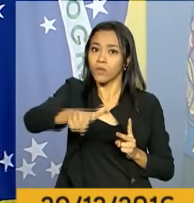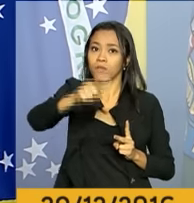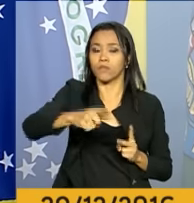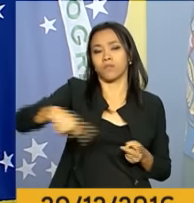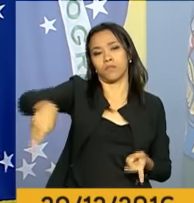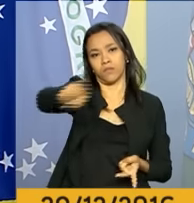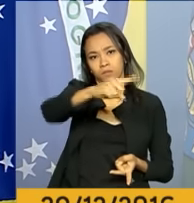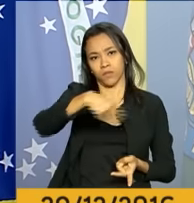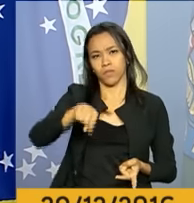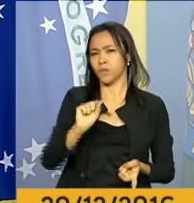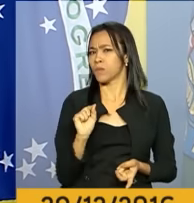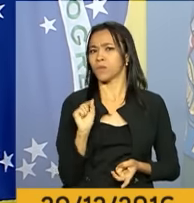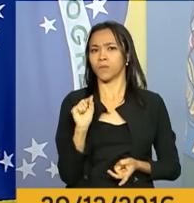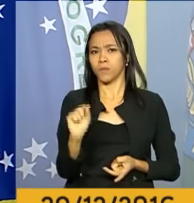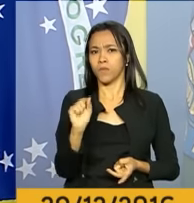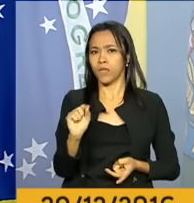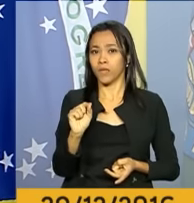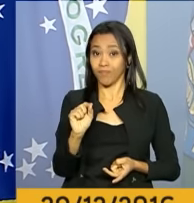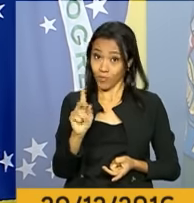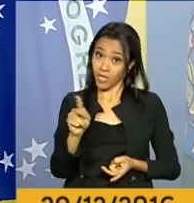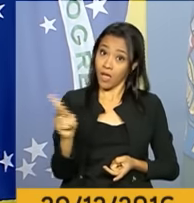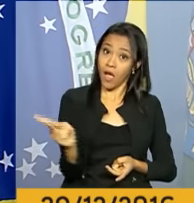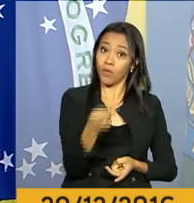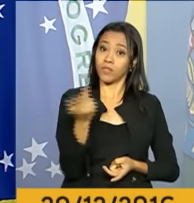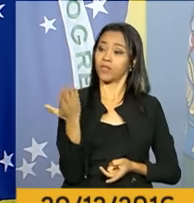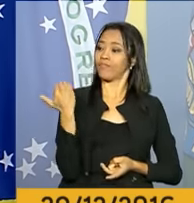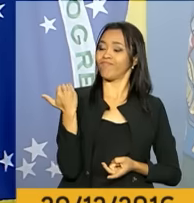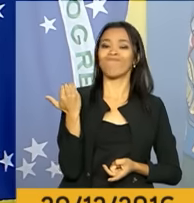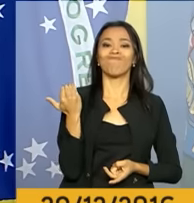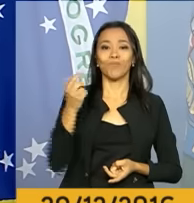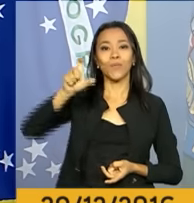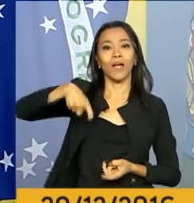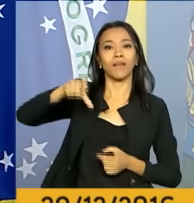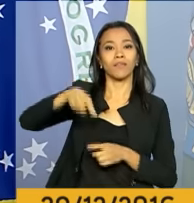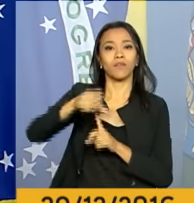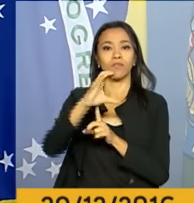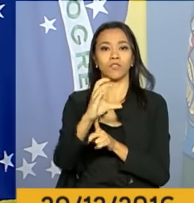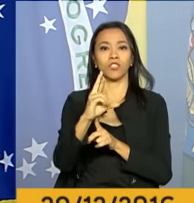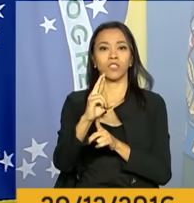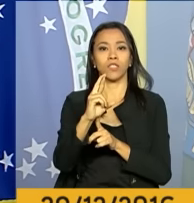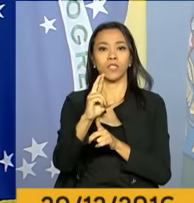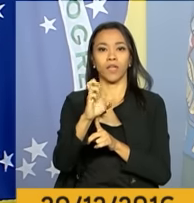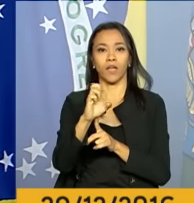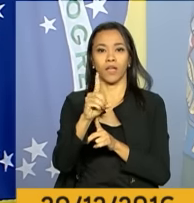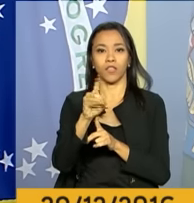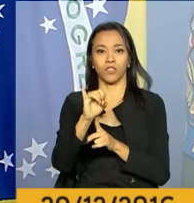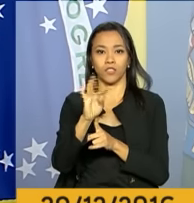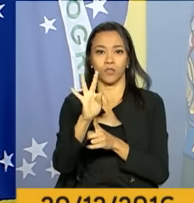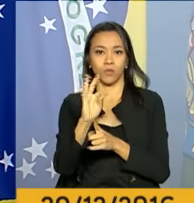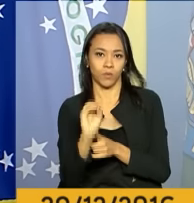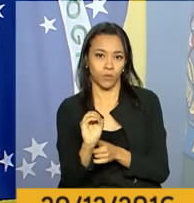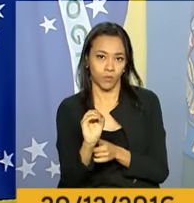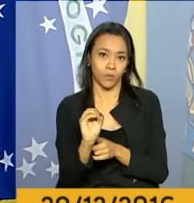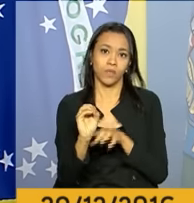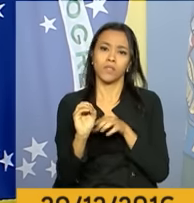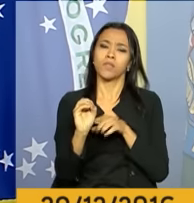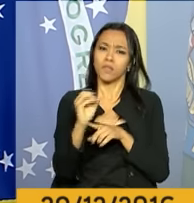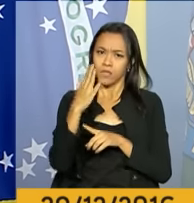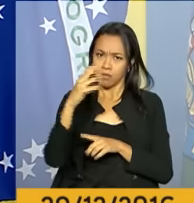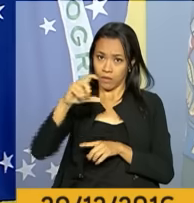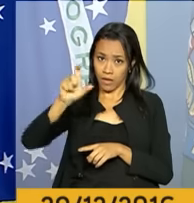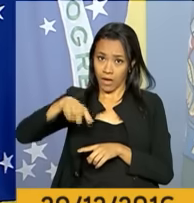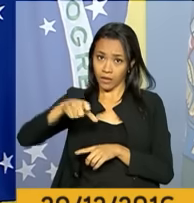vez o episódio do cartão de crédito vocês sabem que durante muito tempo se